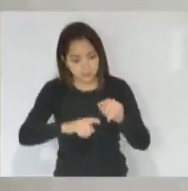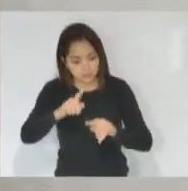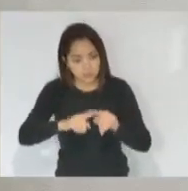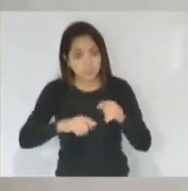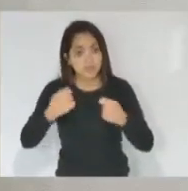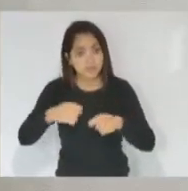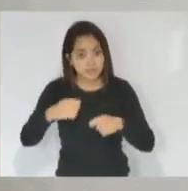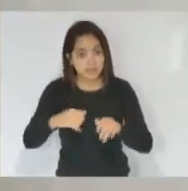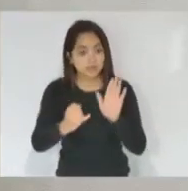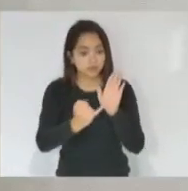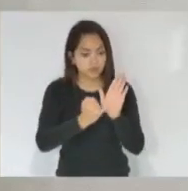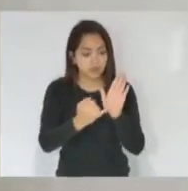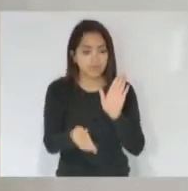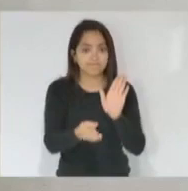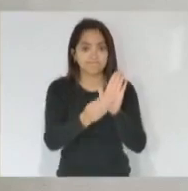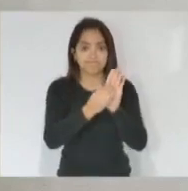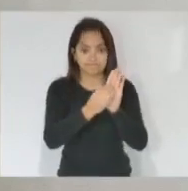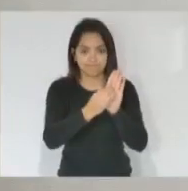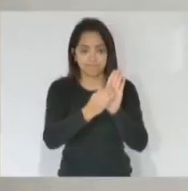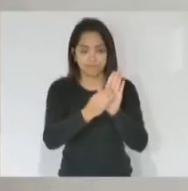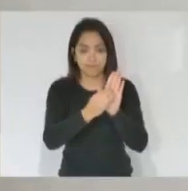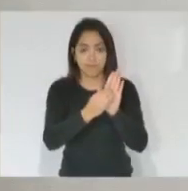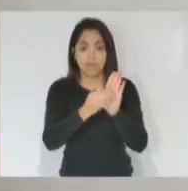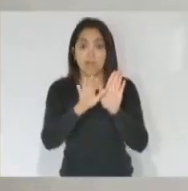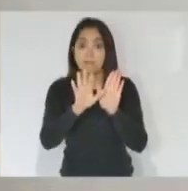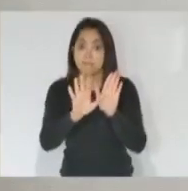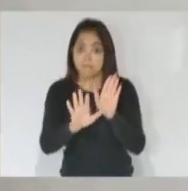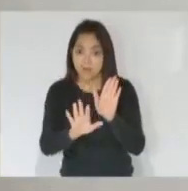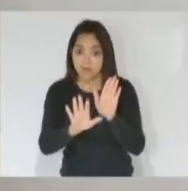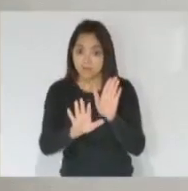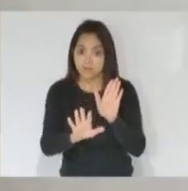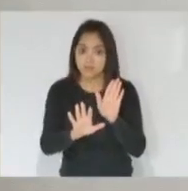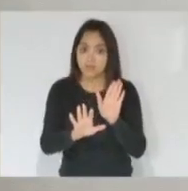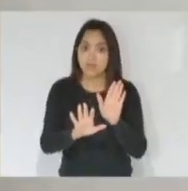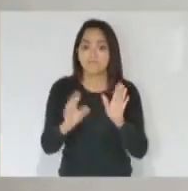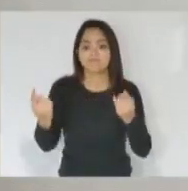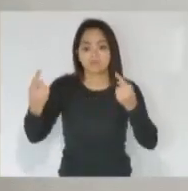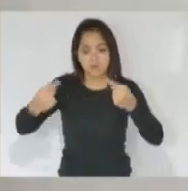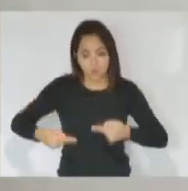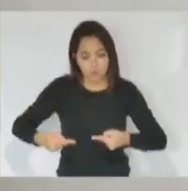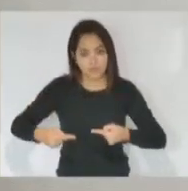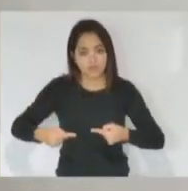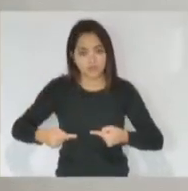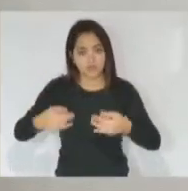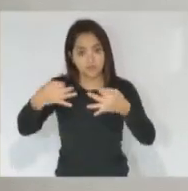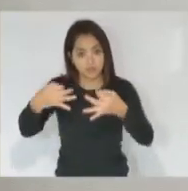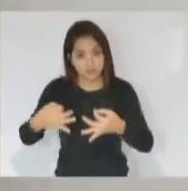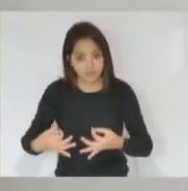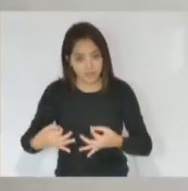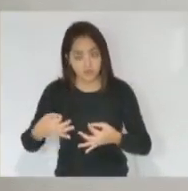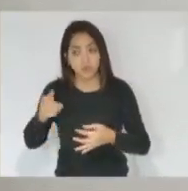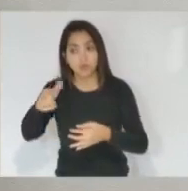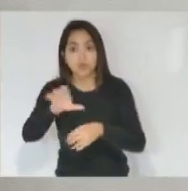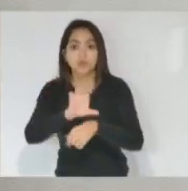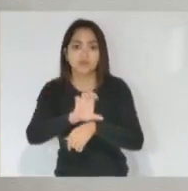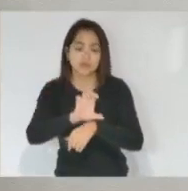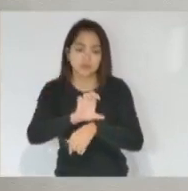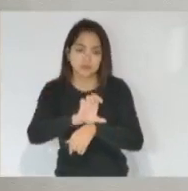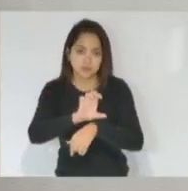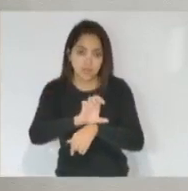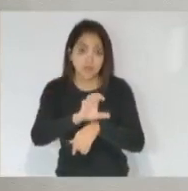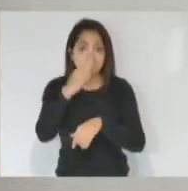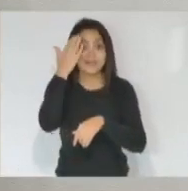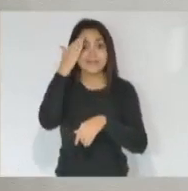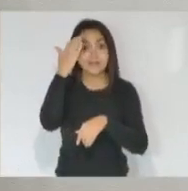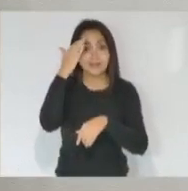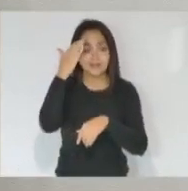tributados, mas que eles sejam tributados quando nós possamos ser competitivos e que os outros estados também tenham esse entendimento